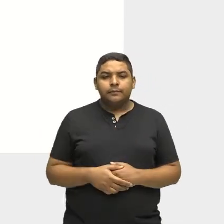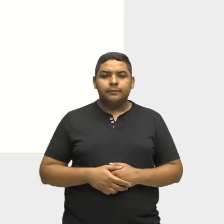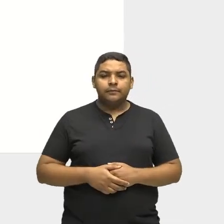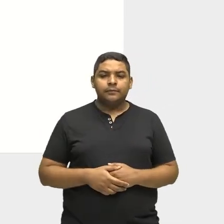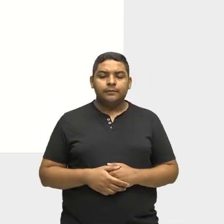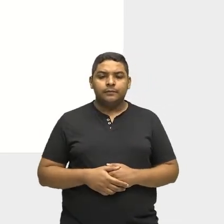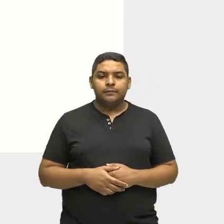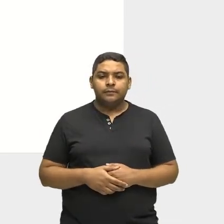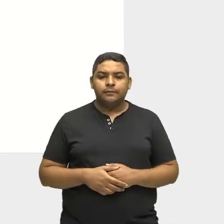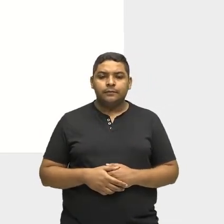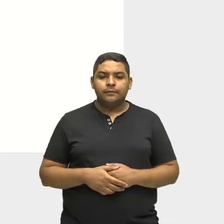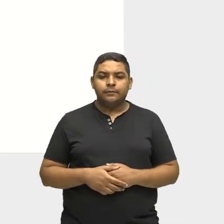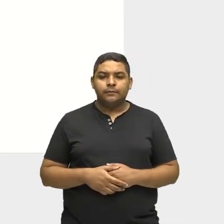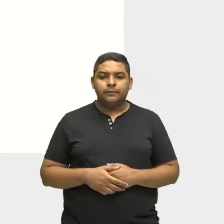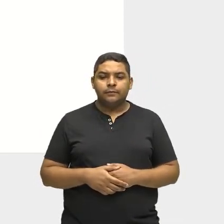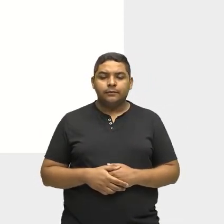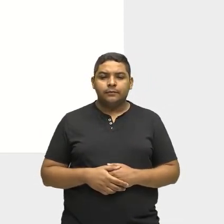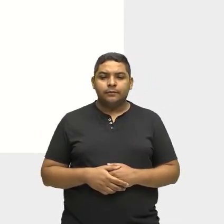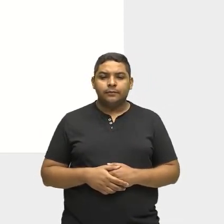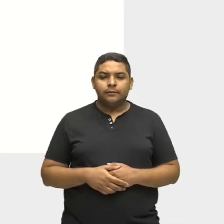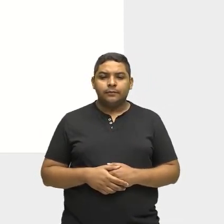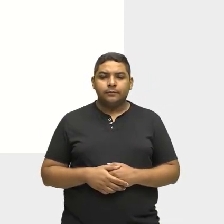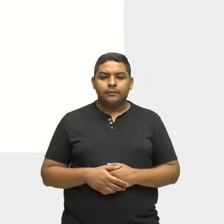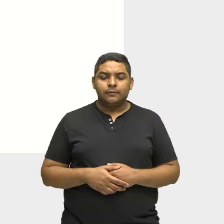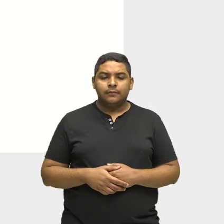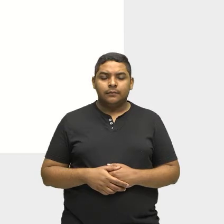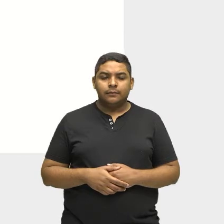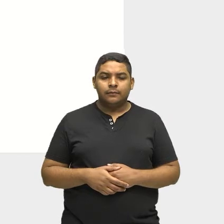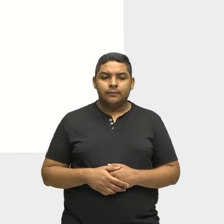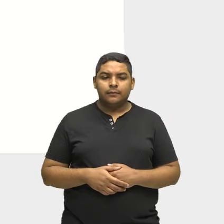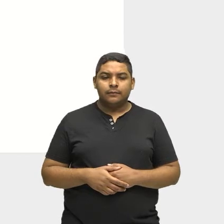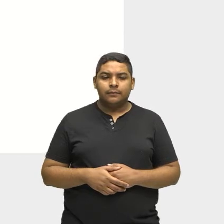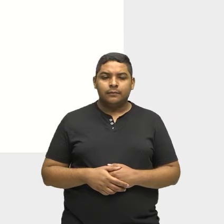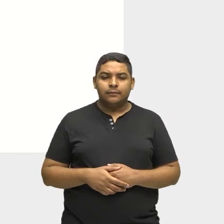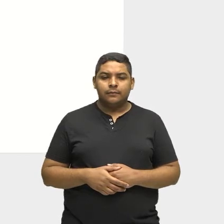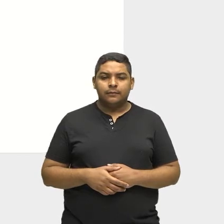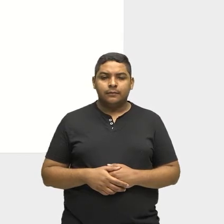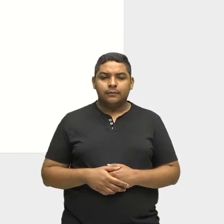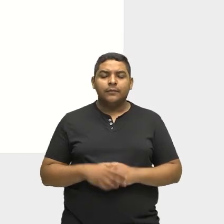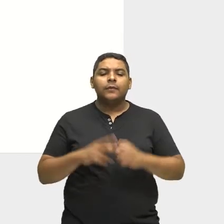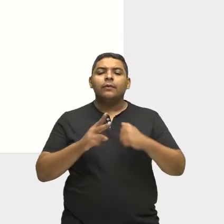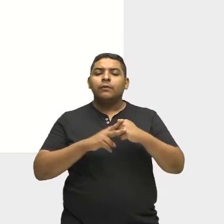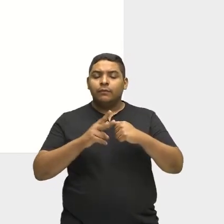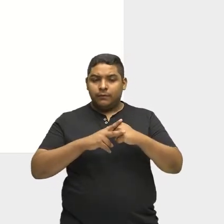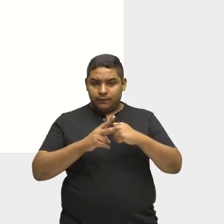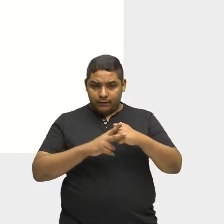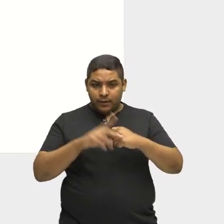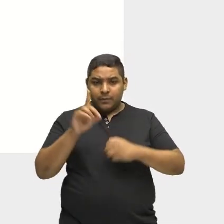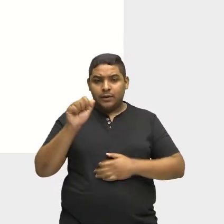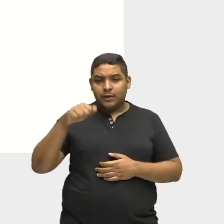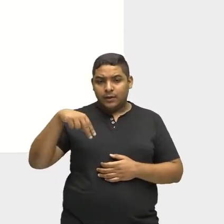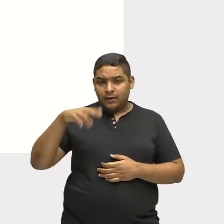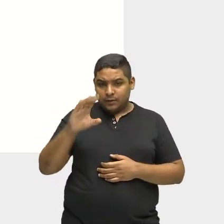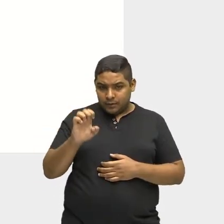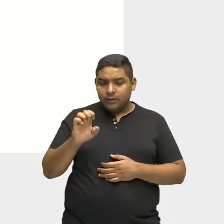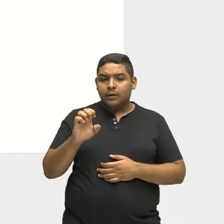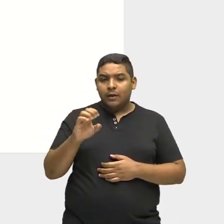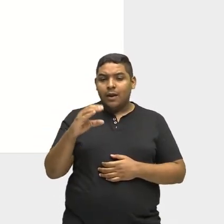estão dançando. Are, certo? Verbo to be. O verbo dance, people. O verbo dance termina em